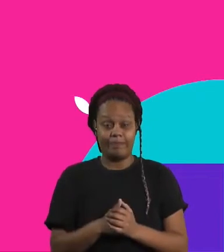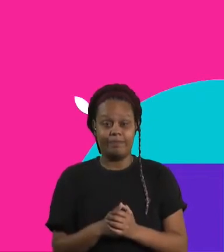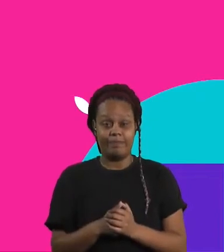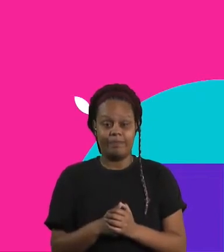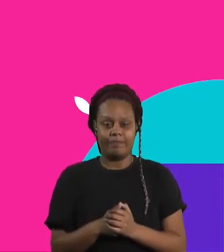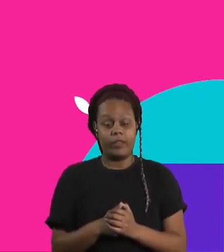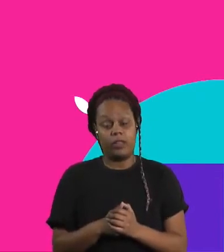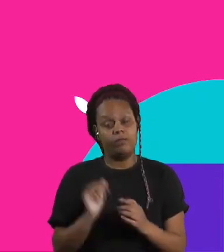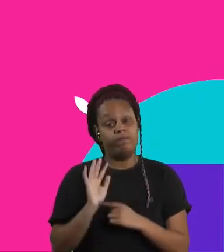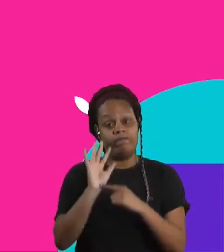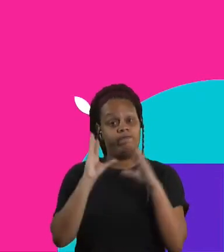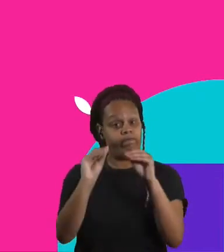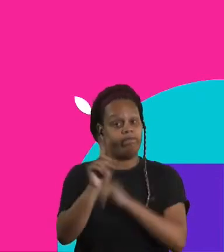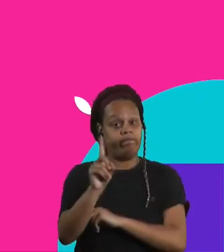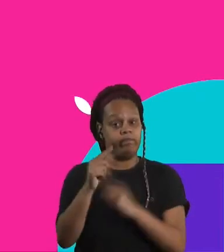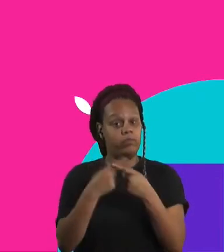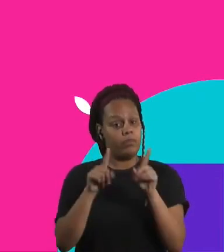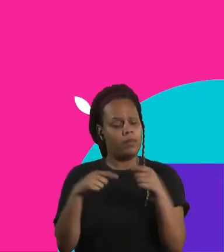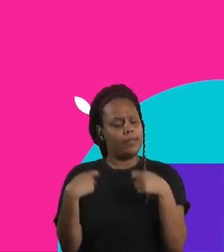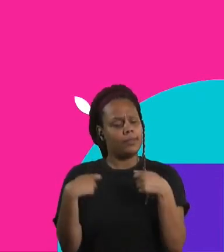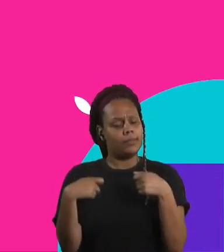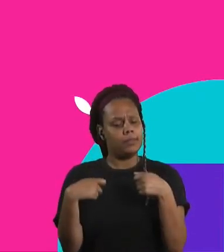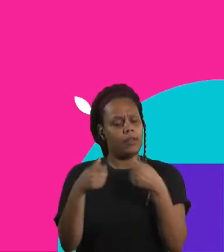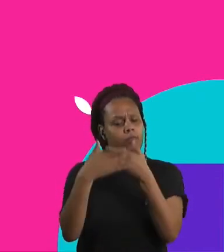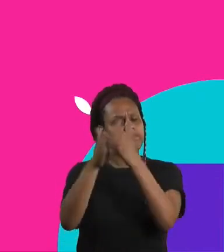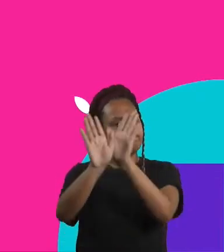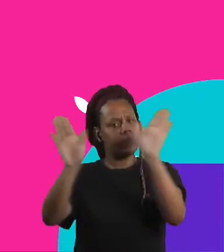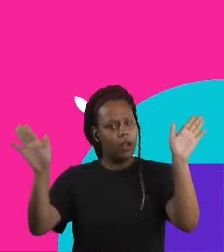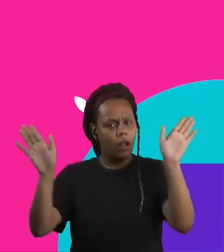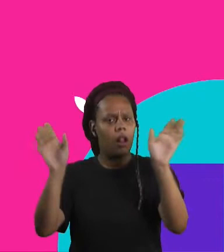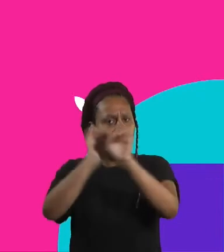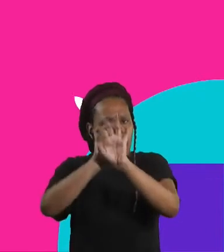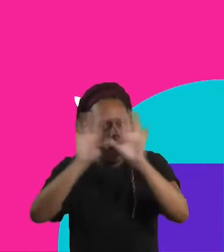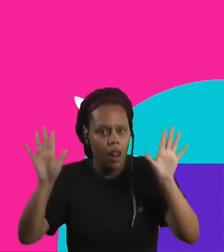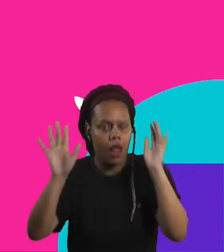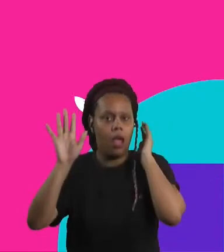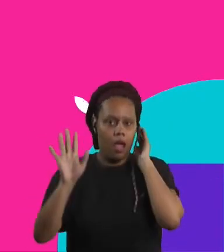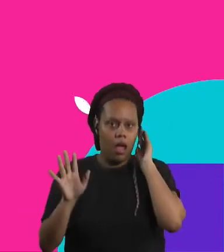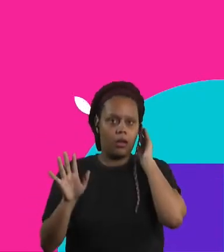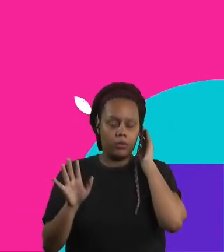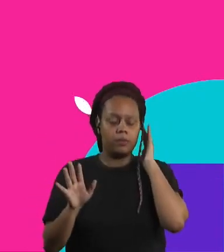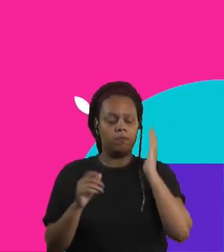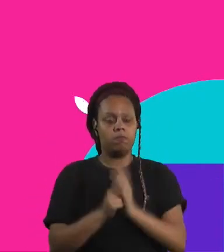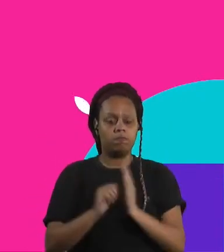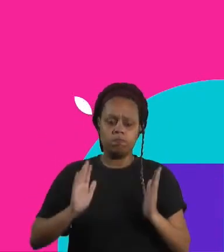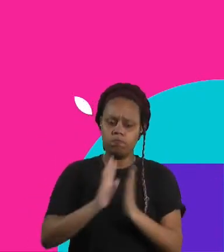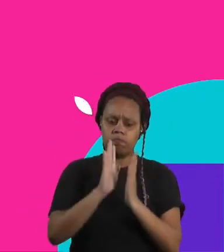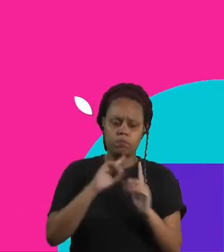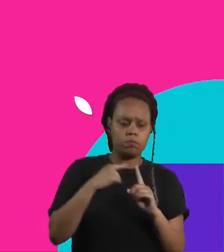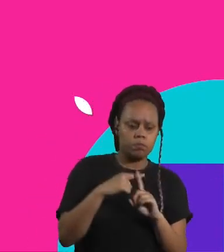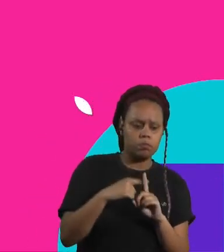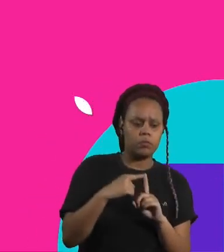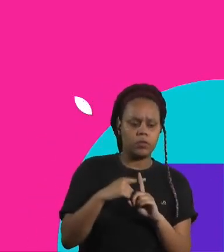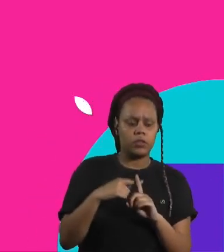obviamente não vai mostrar tudo, mas que deixasse claro o impacto que a Engie causa, né, positivo, impacto da área